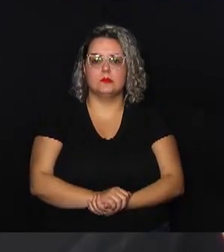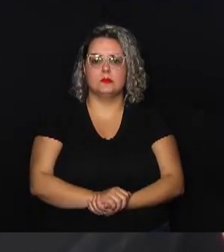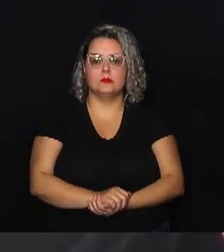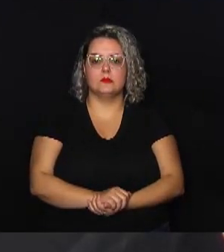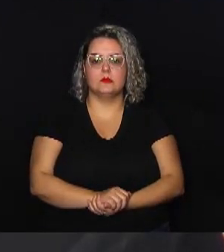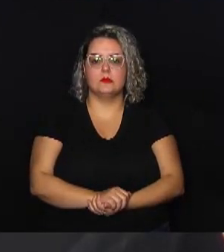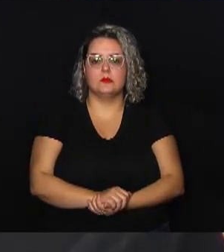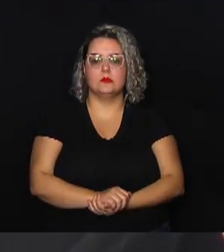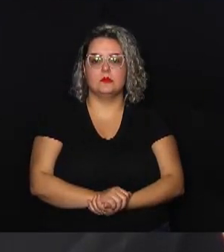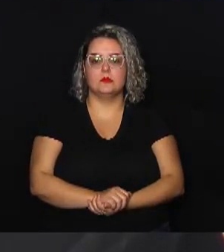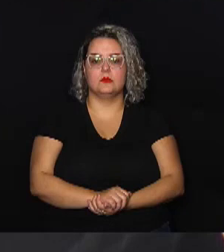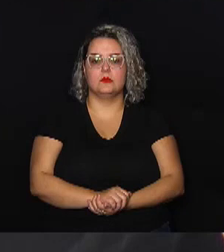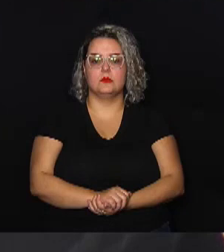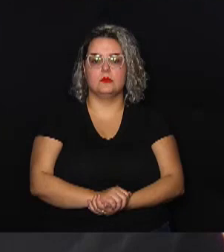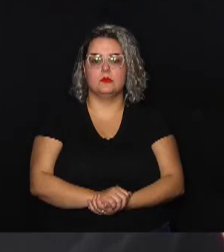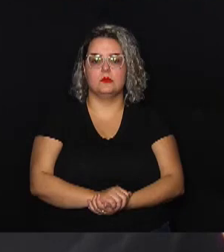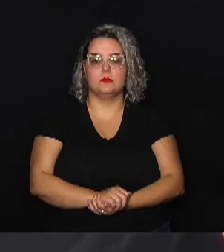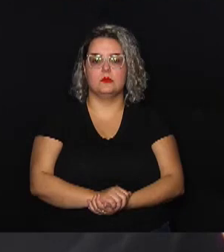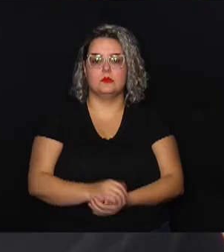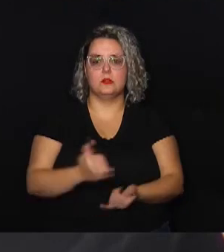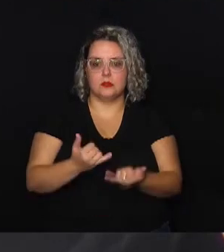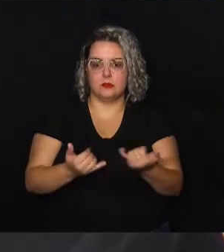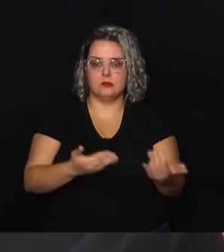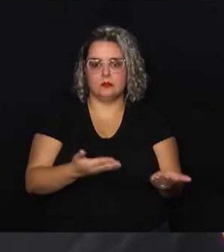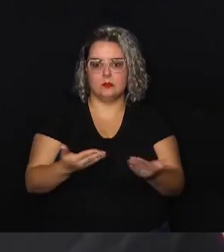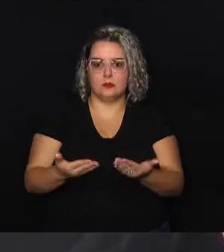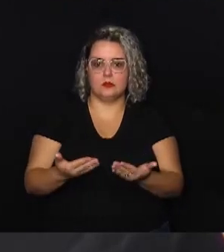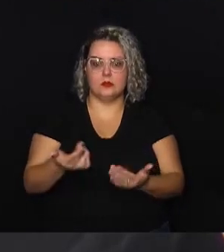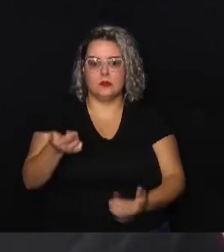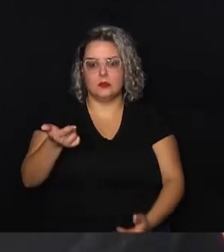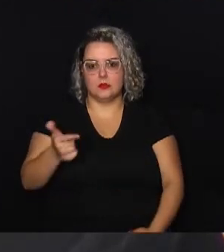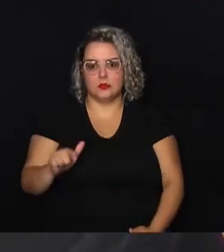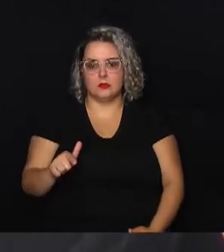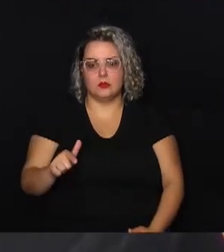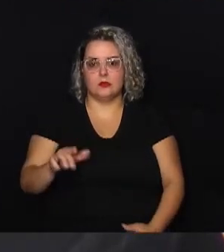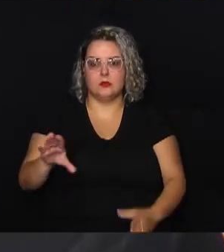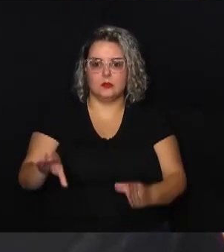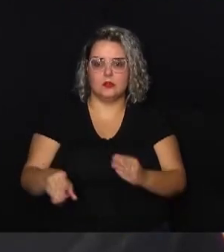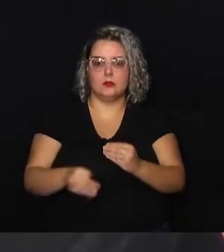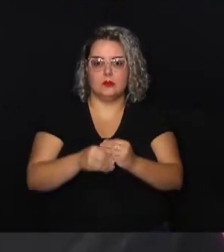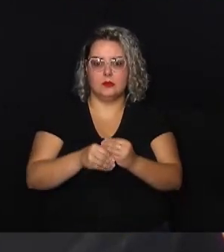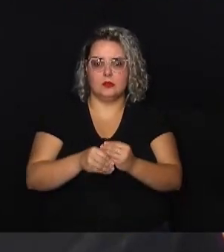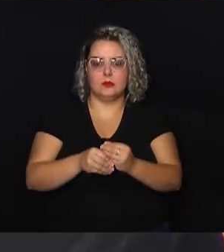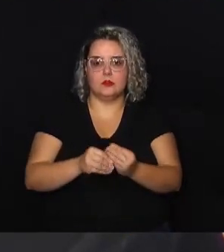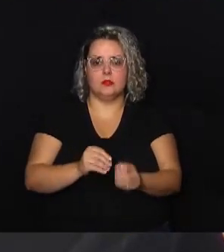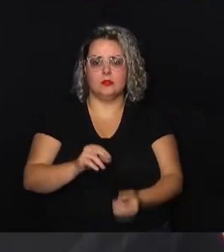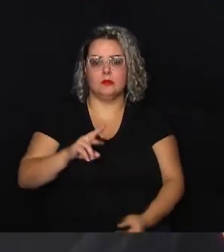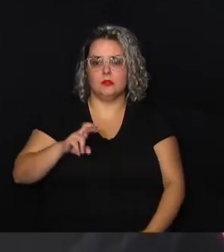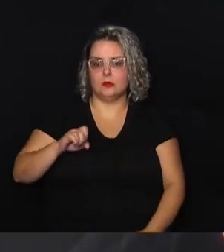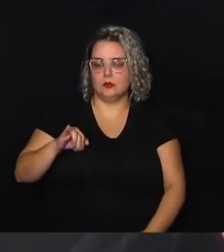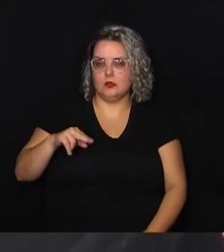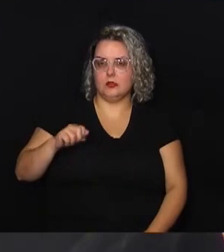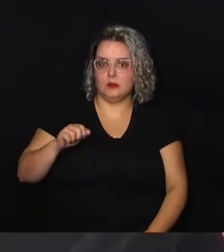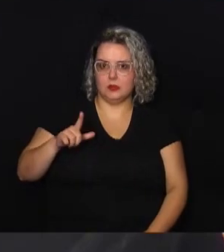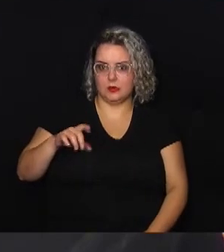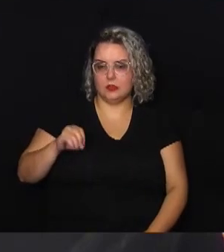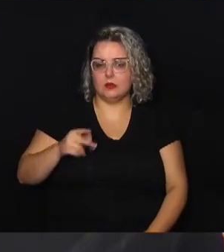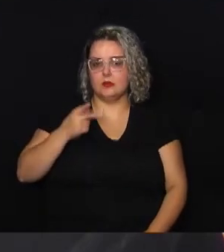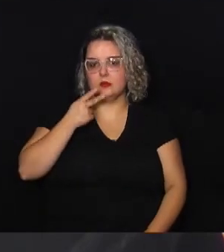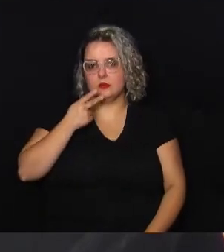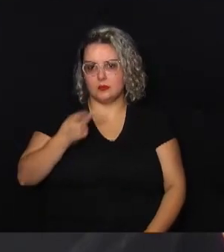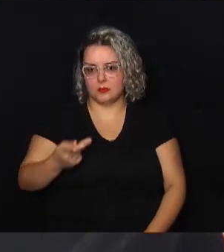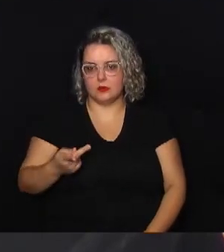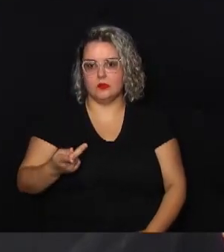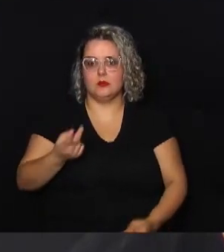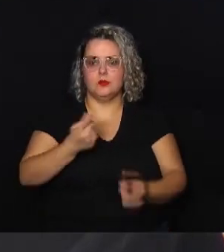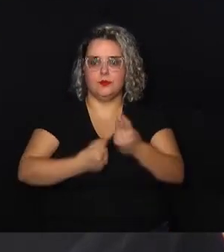Essa aqui, a parte que eu vou apresentar é uma continuidade, né, um complemento da parte que o Reinaldo apresentou, relativo às